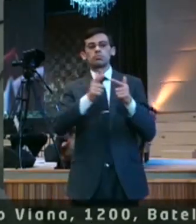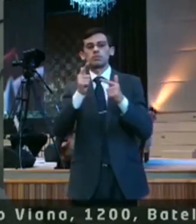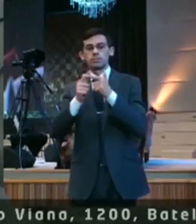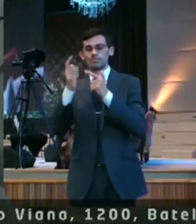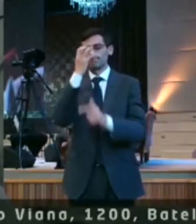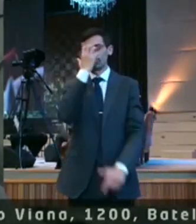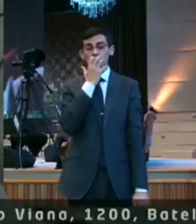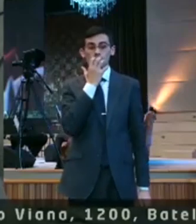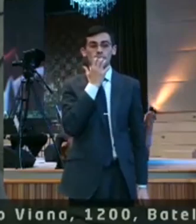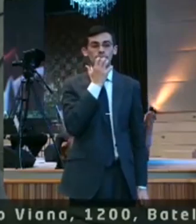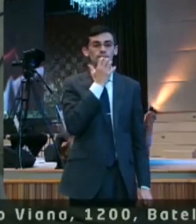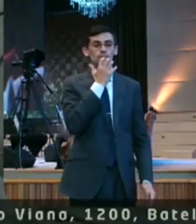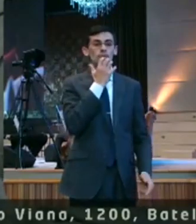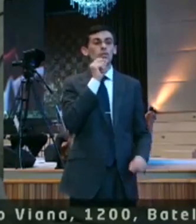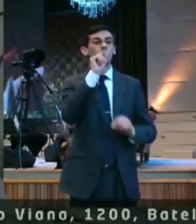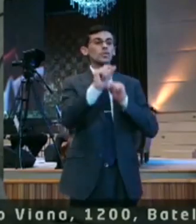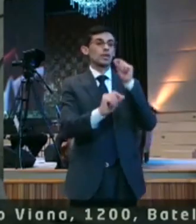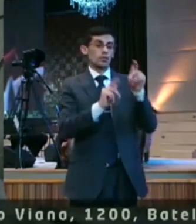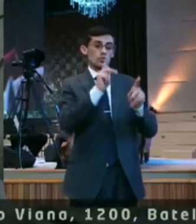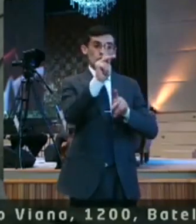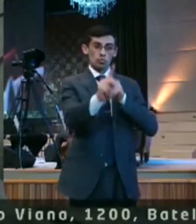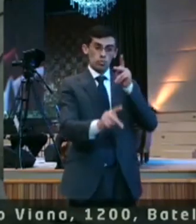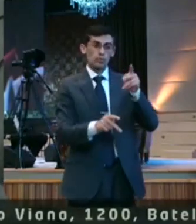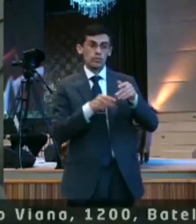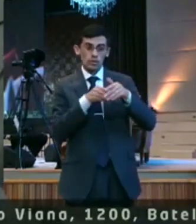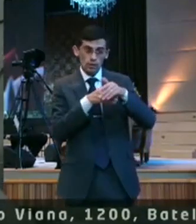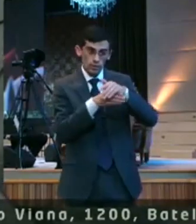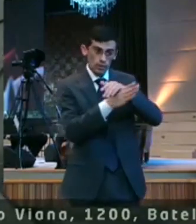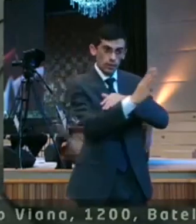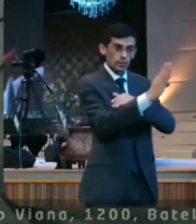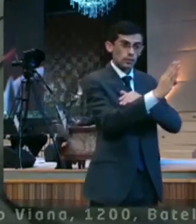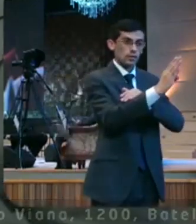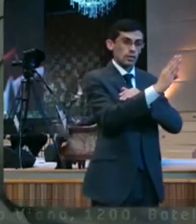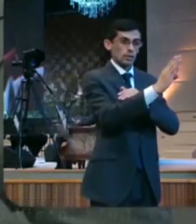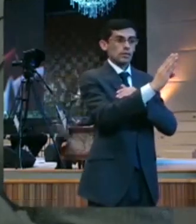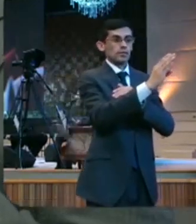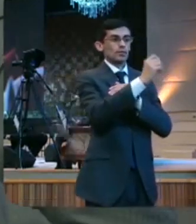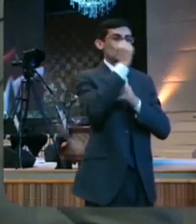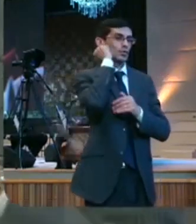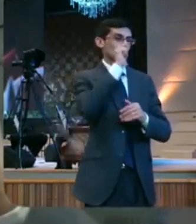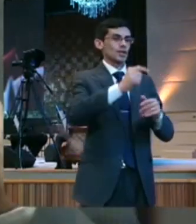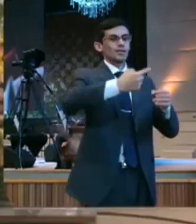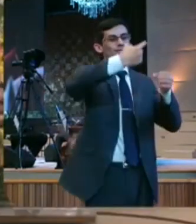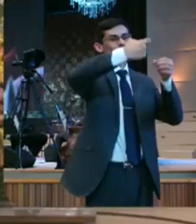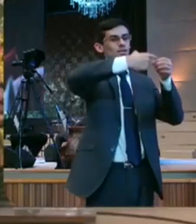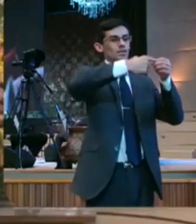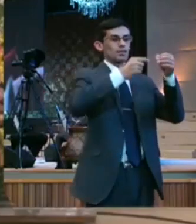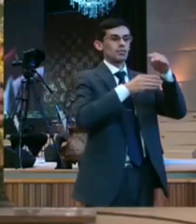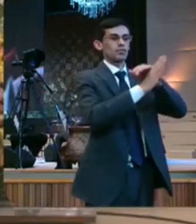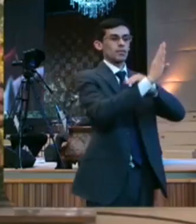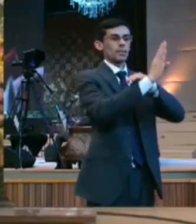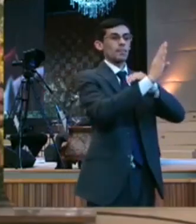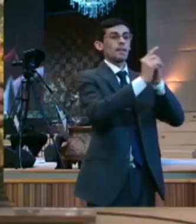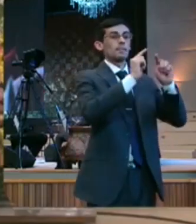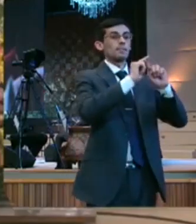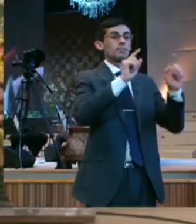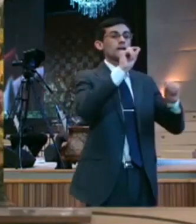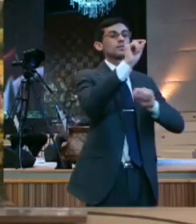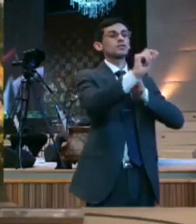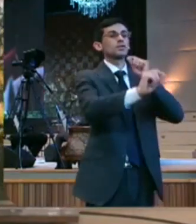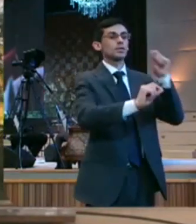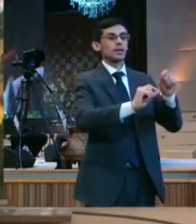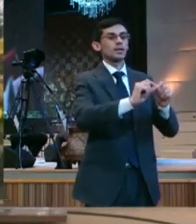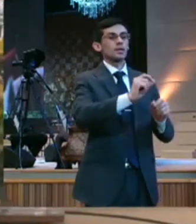grande. Eles vão e derrotam uma grande cidade, e de repente tem que vir enfrentar